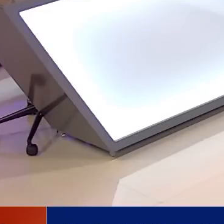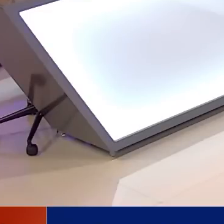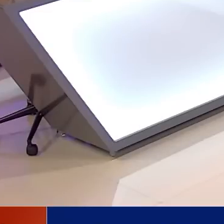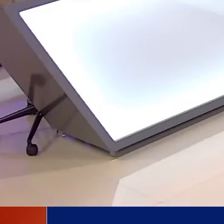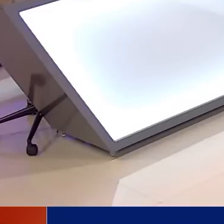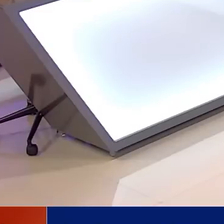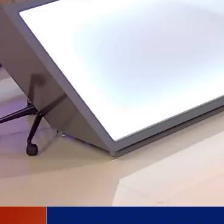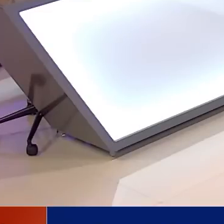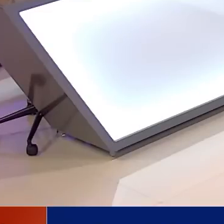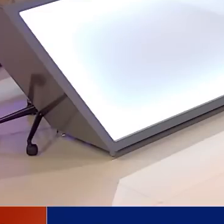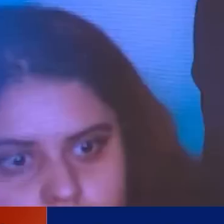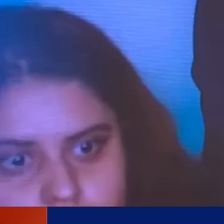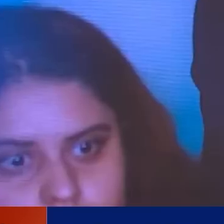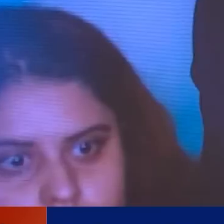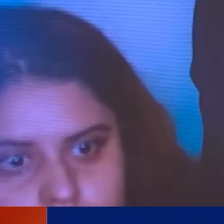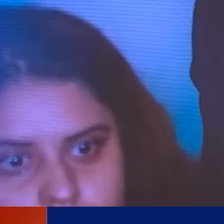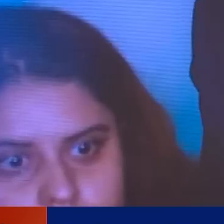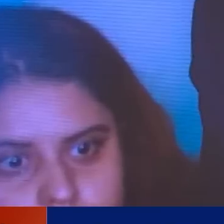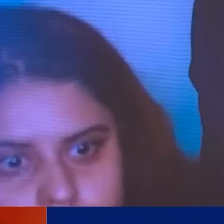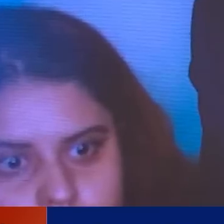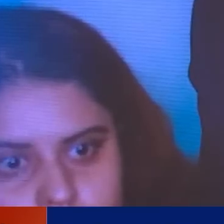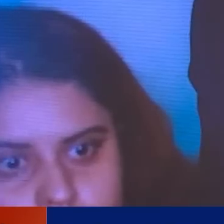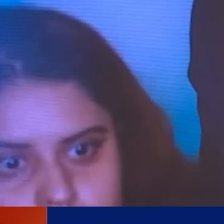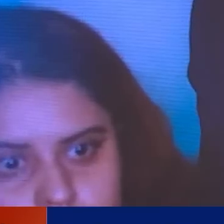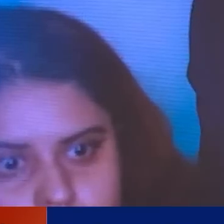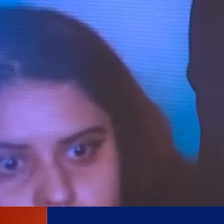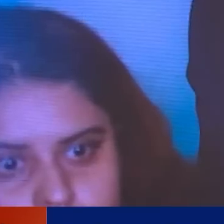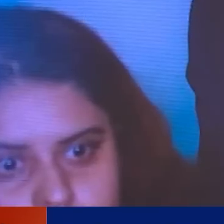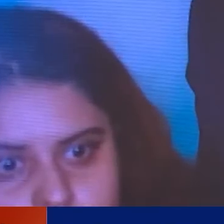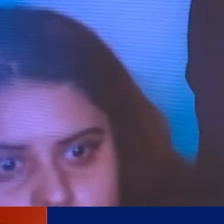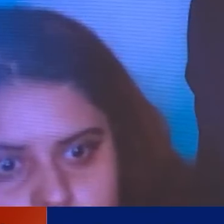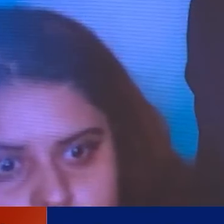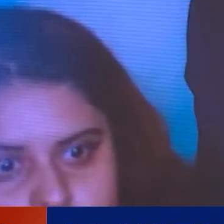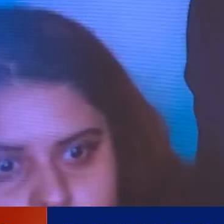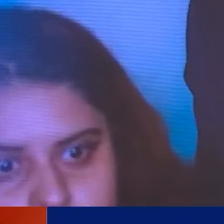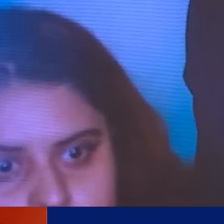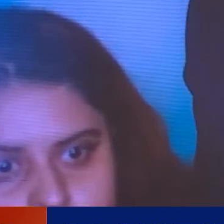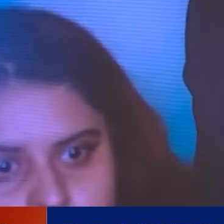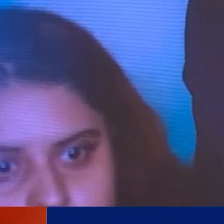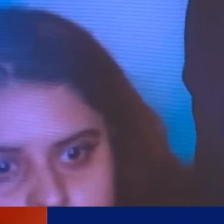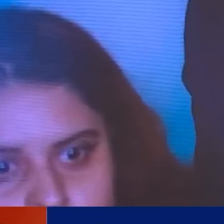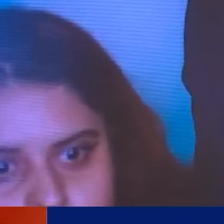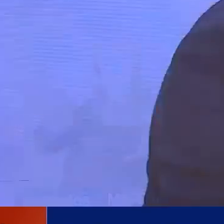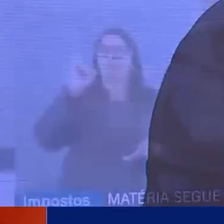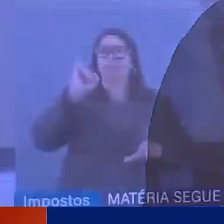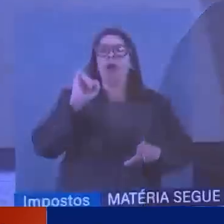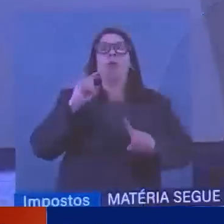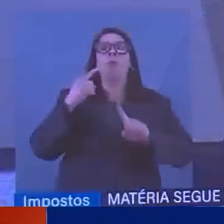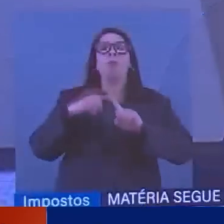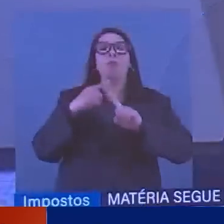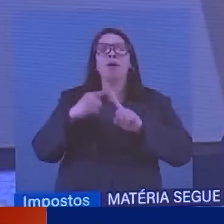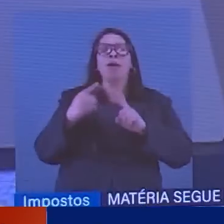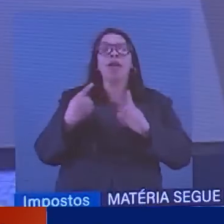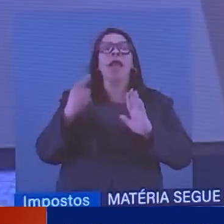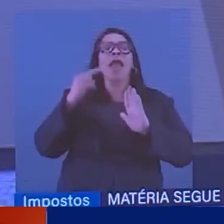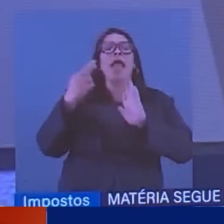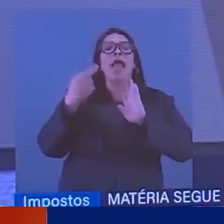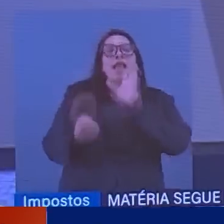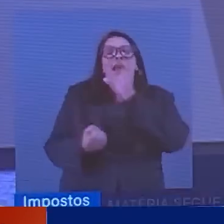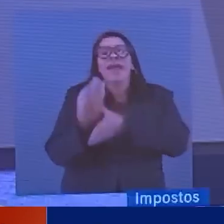do governo, falando o seguinte: olha, assim tá difícil, por causa do Zanin. Se o governo entrar nessa onda de